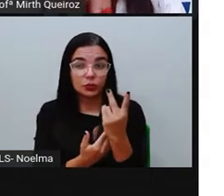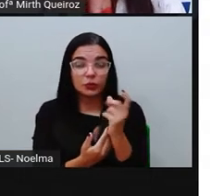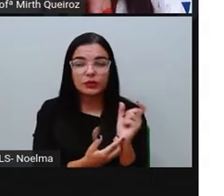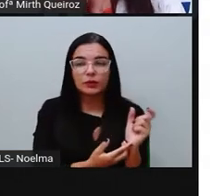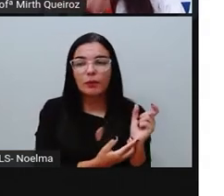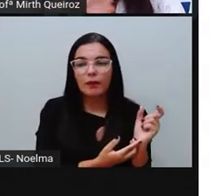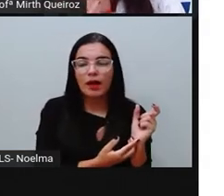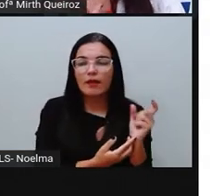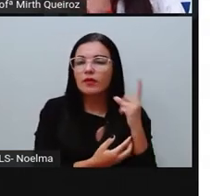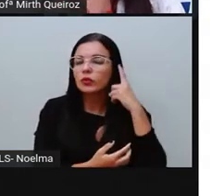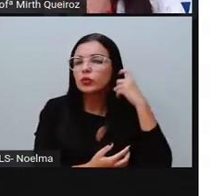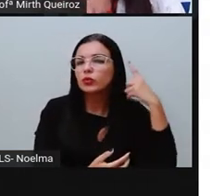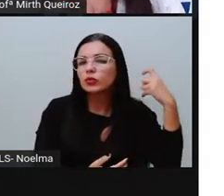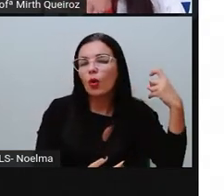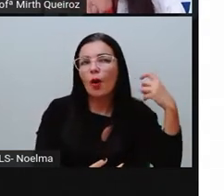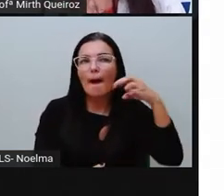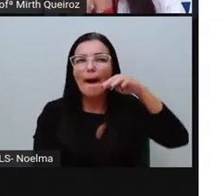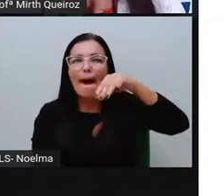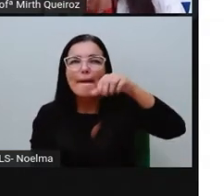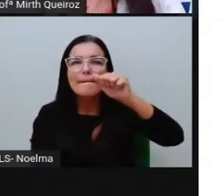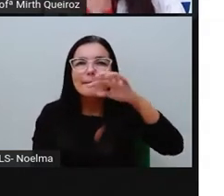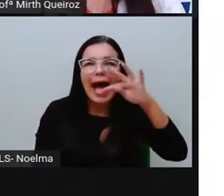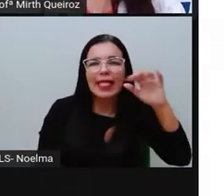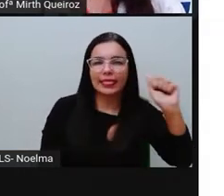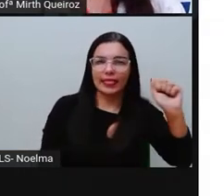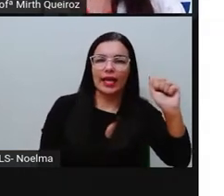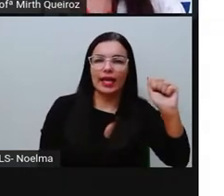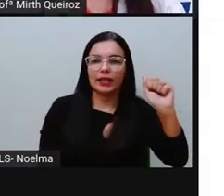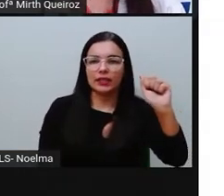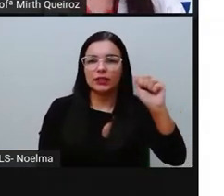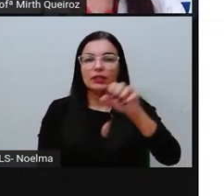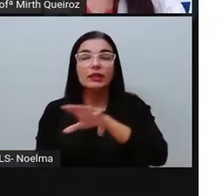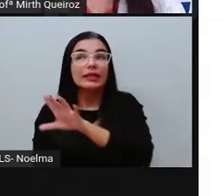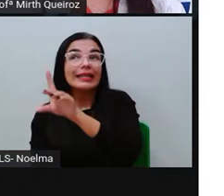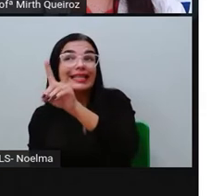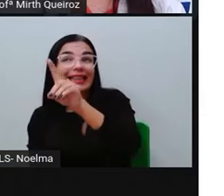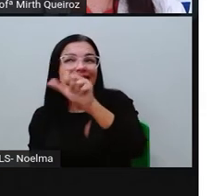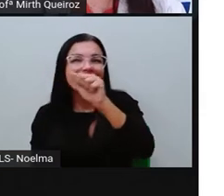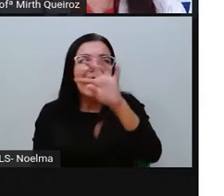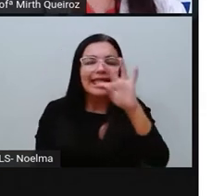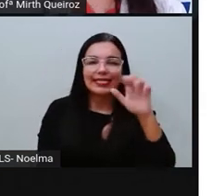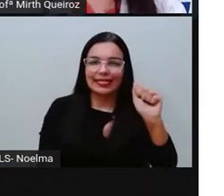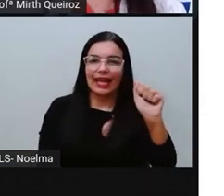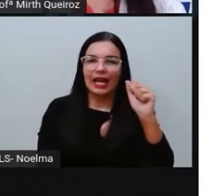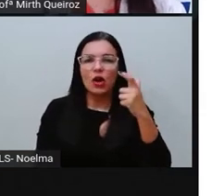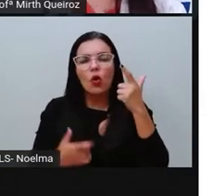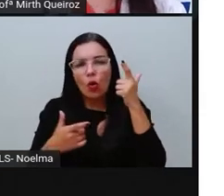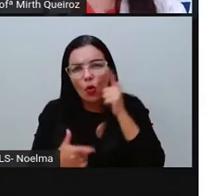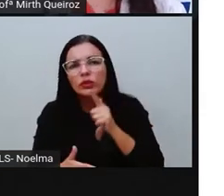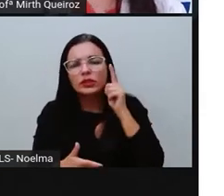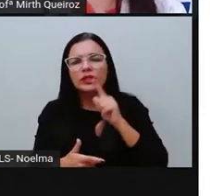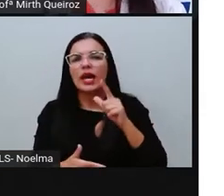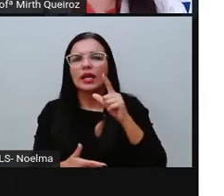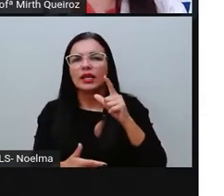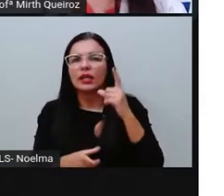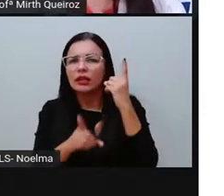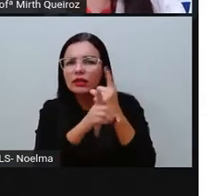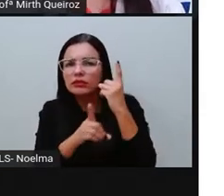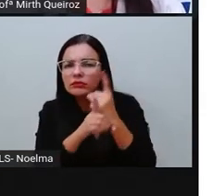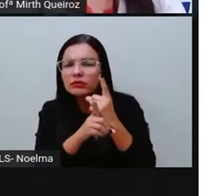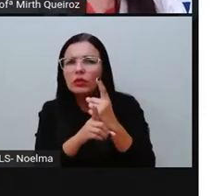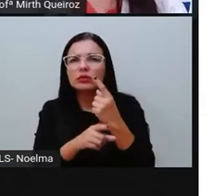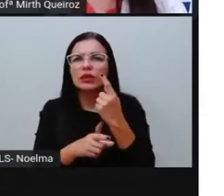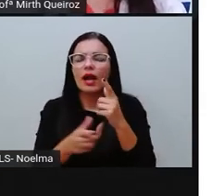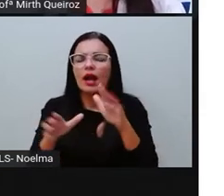som, mata, data, a gente consegue identificar com que letra aí inicia